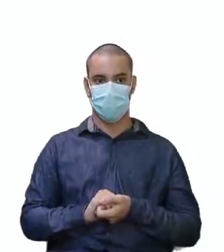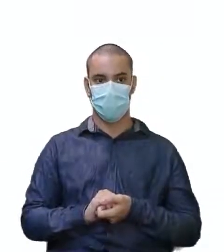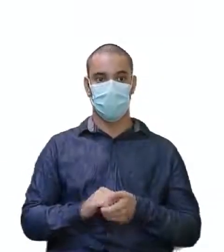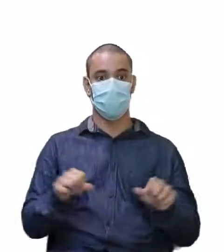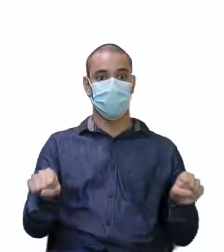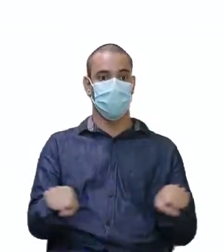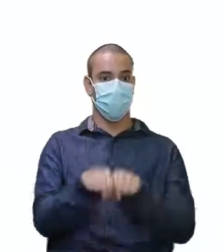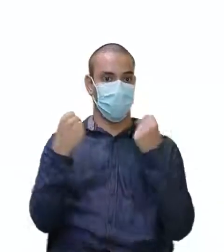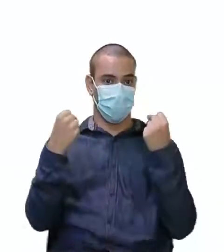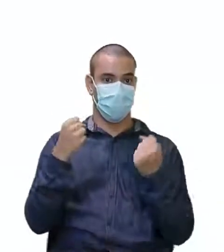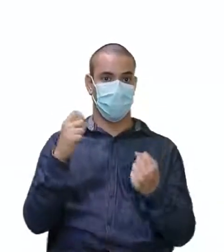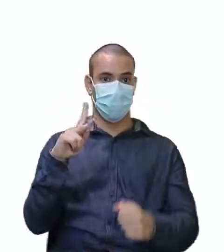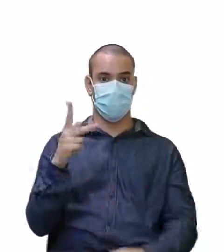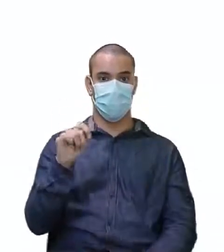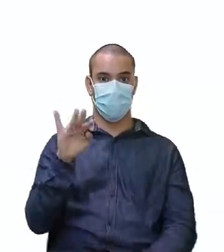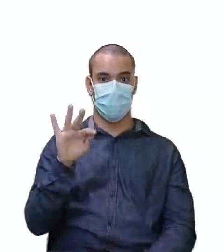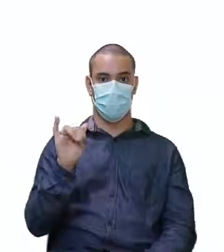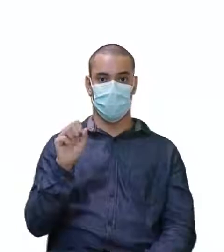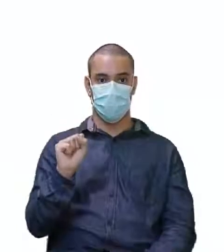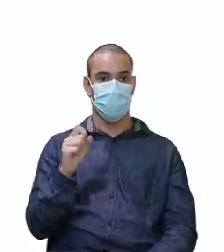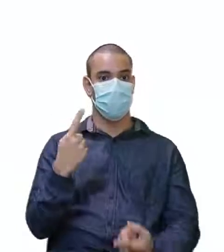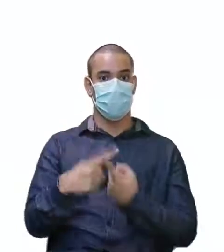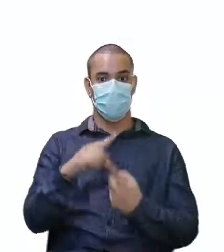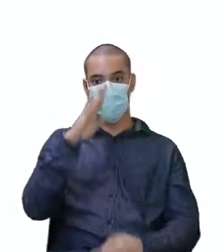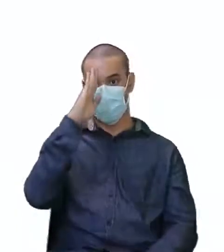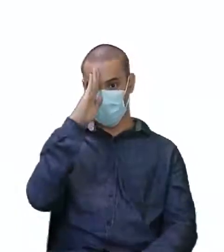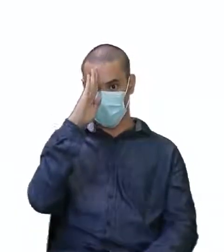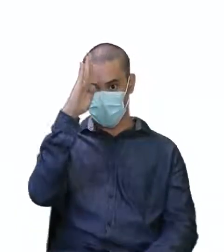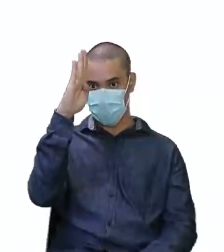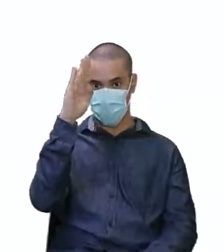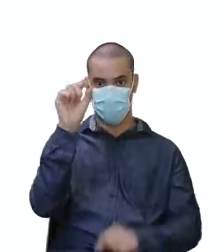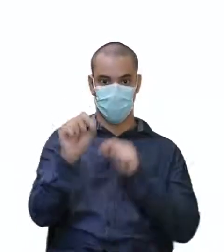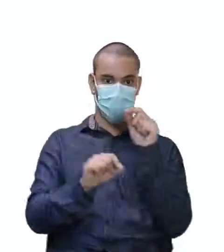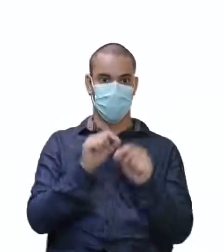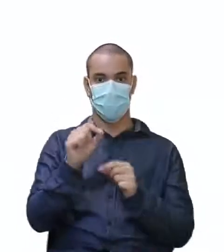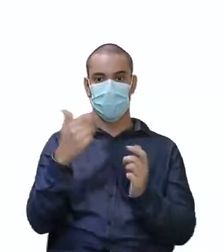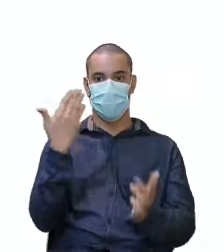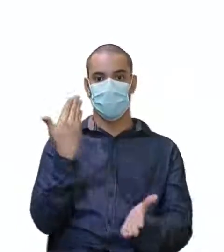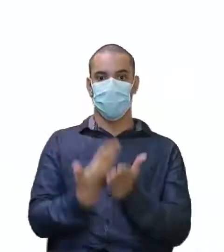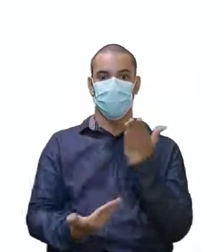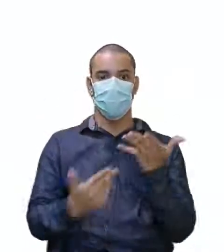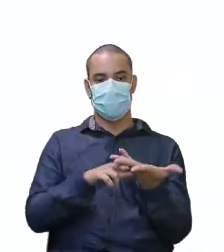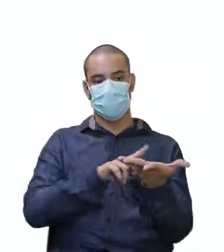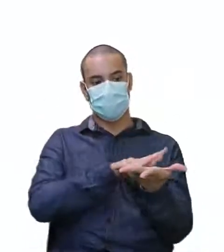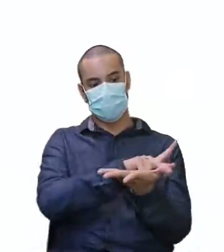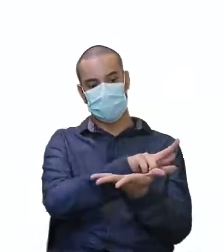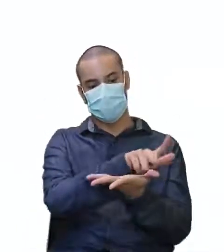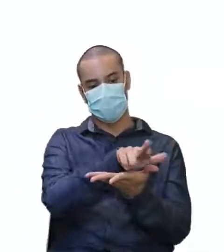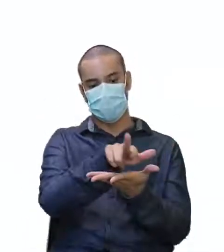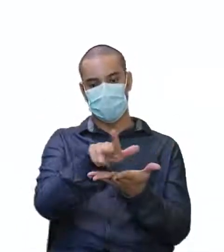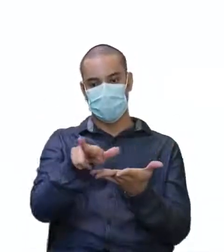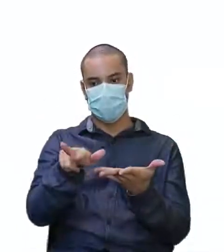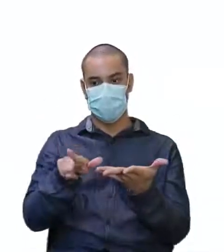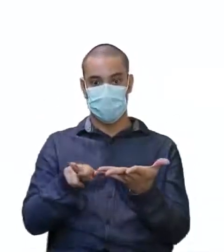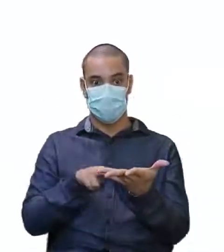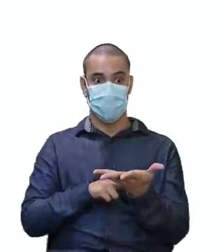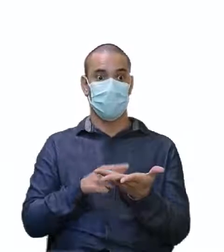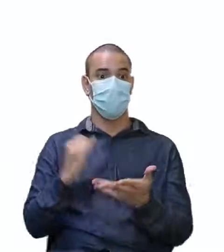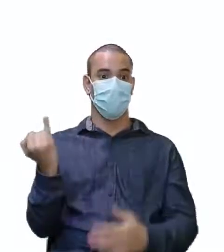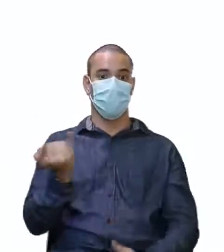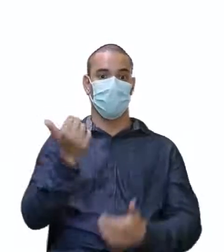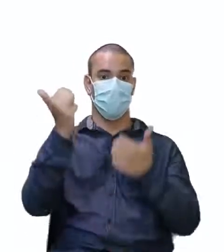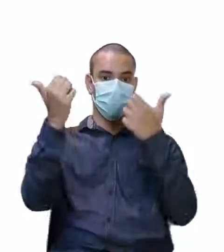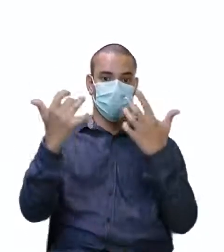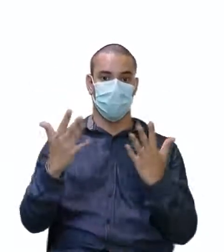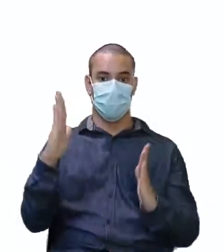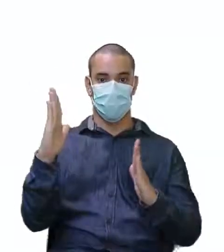Destruição dos hábitats. A destruição dos hábitats é uma das principais causas da perda de biodiversidade. Cabe ressaltar que esse